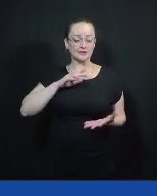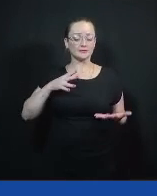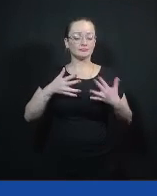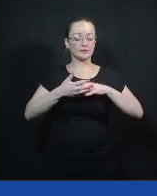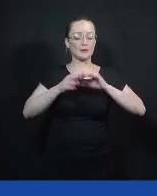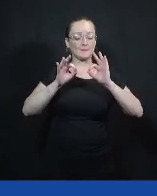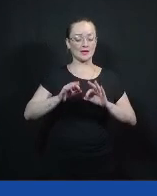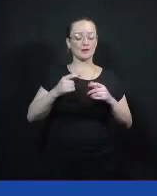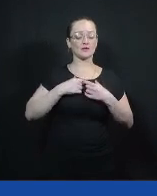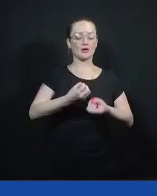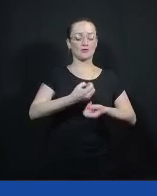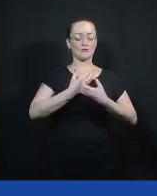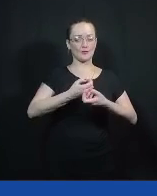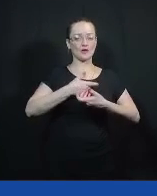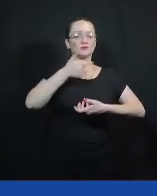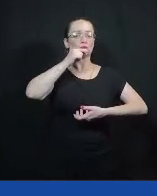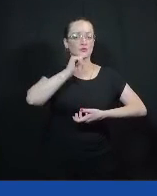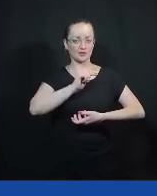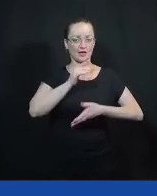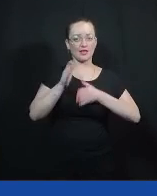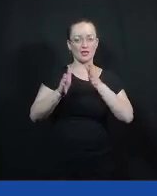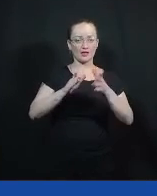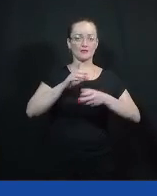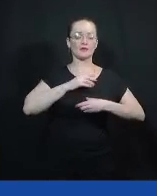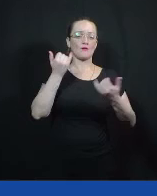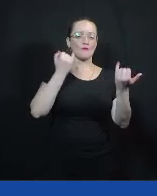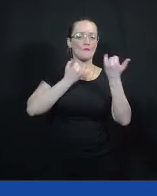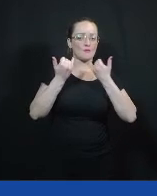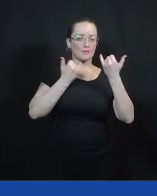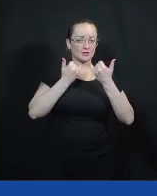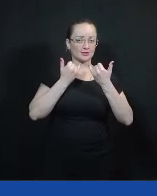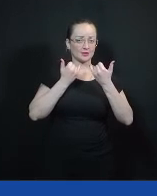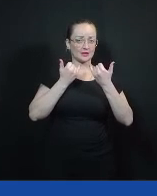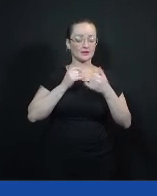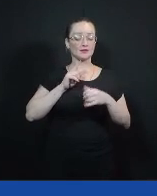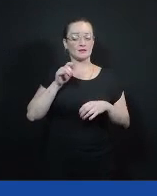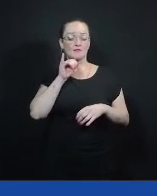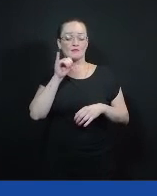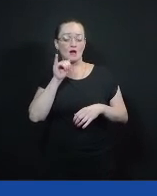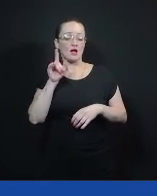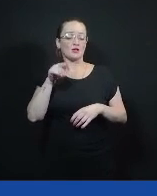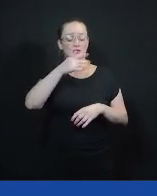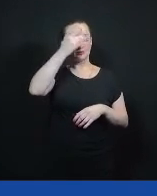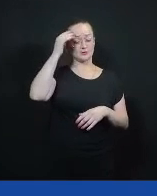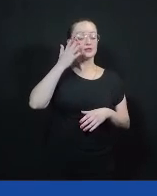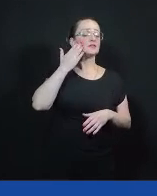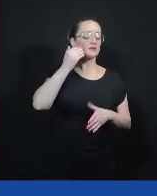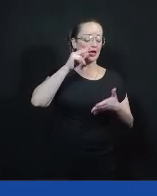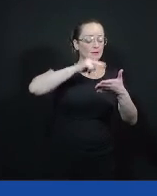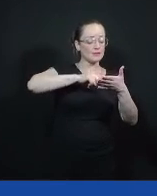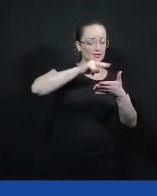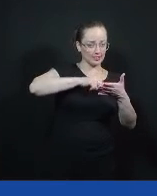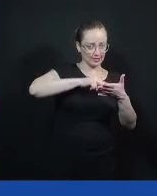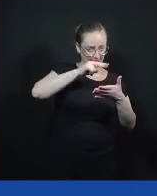cidadania, porque são bem informadas e têm acesso à informação, no fim das contas, quando ele fala das pessoas saberem ler,